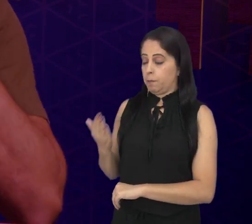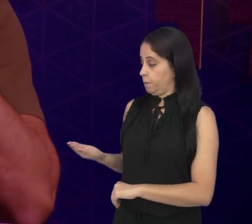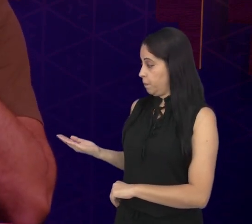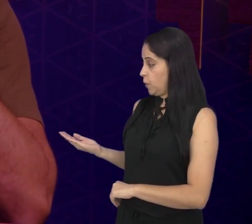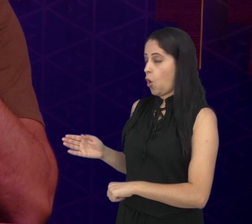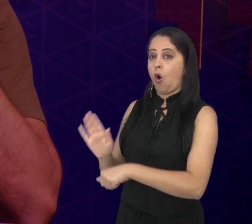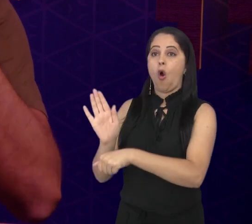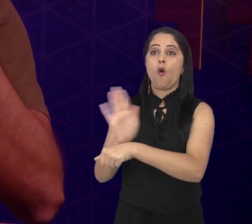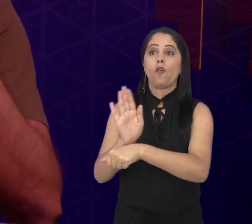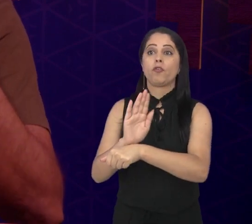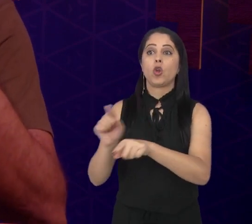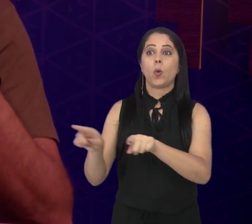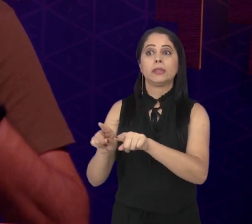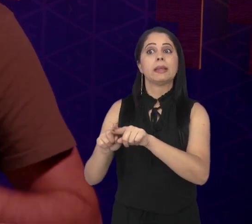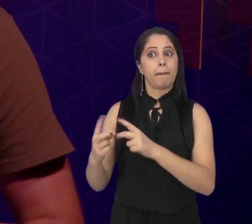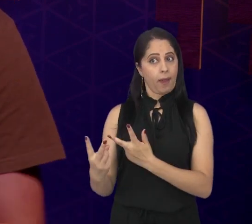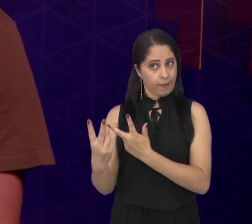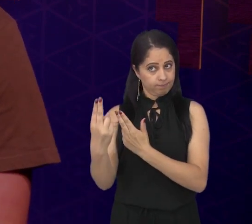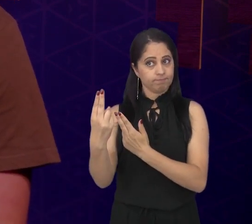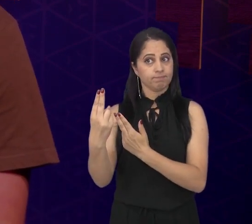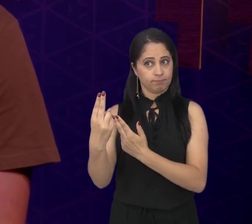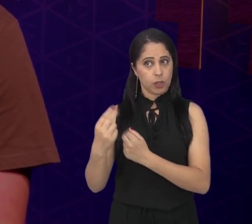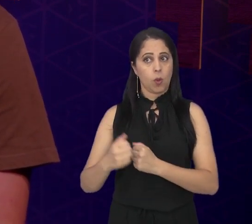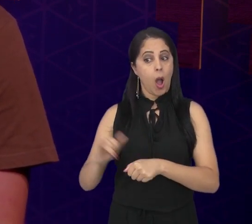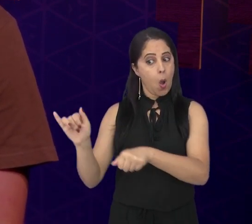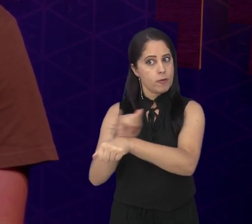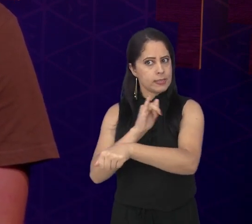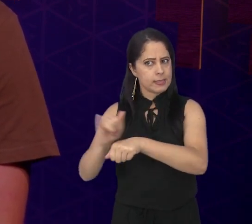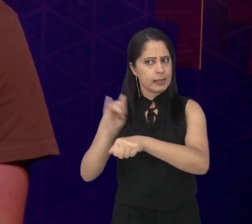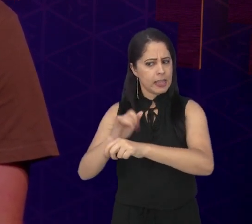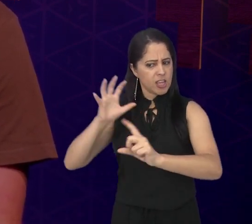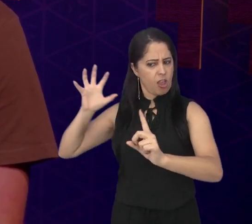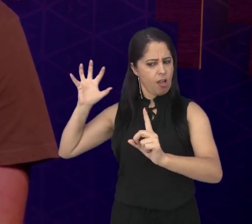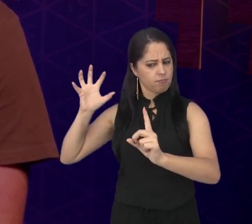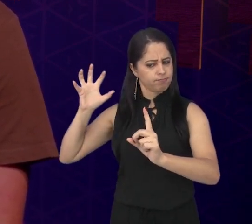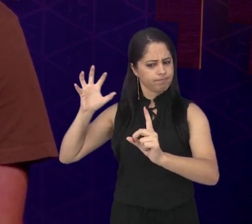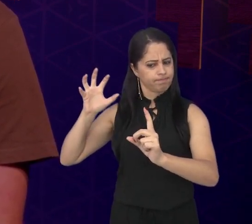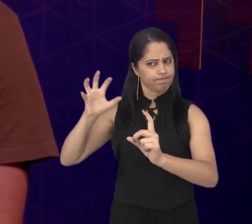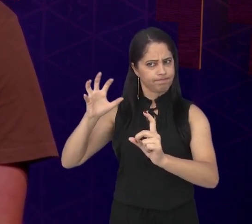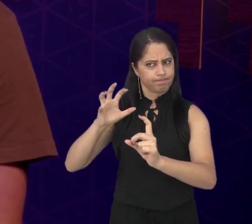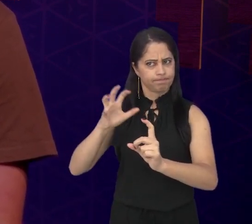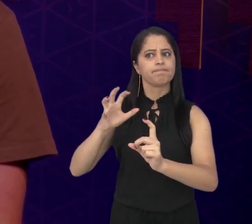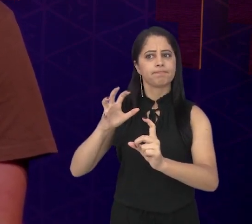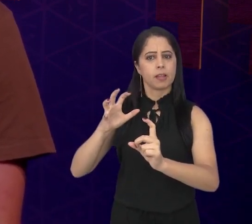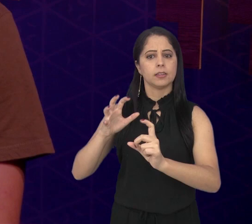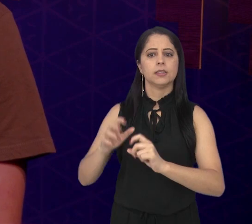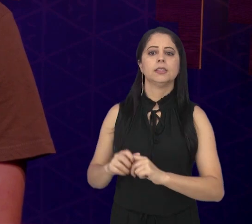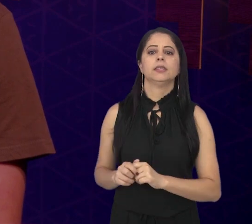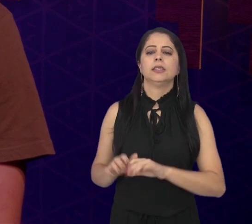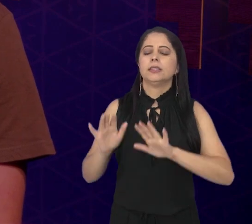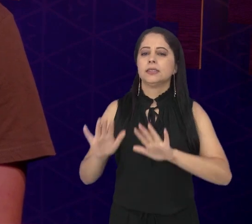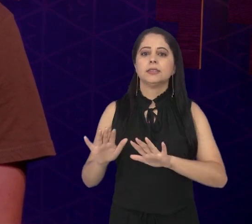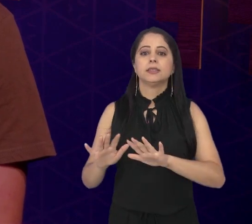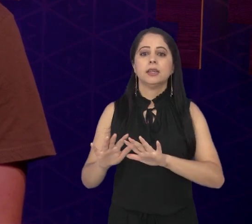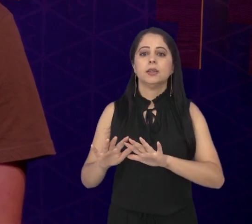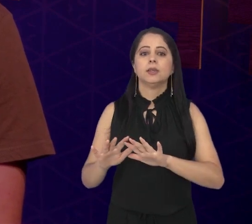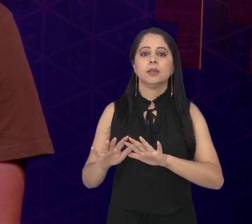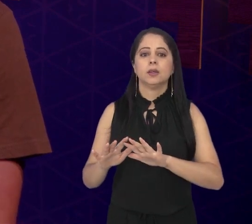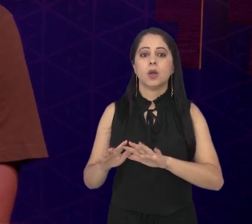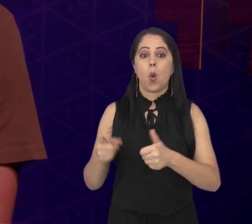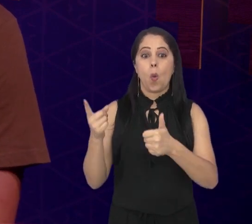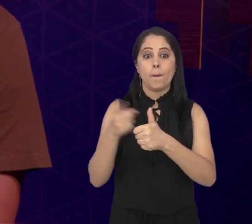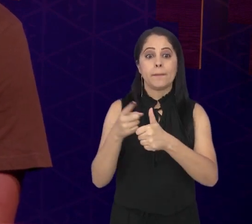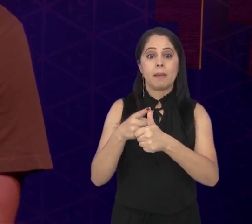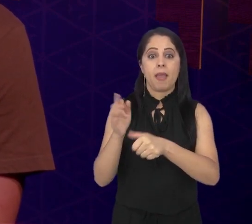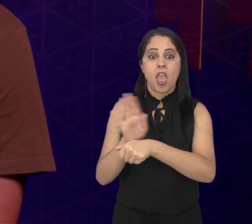Né? A gente vê isso em Andor. E eles também têm um poder militar e ficam investindo. Então, assim,